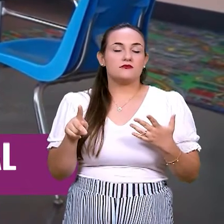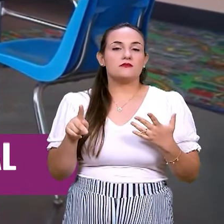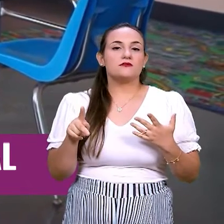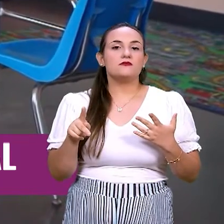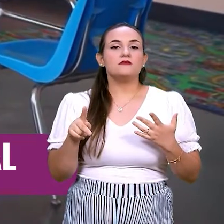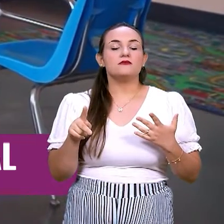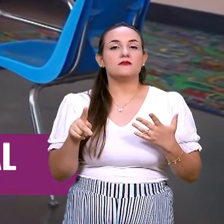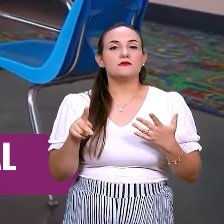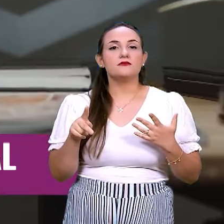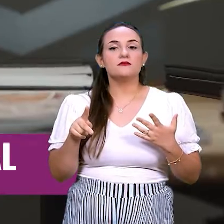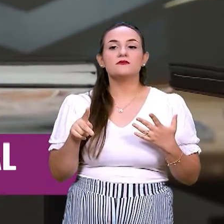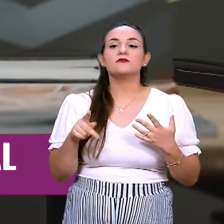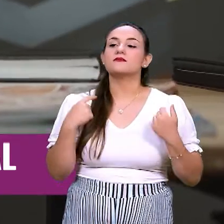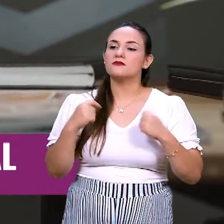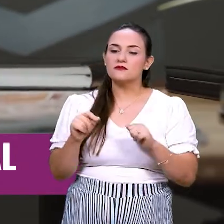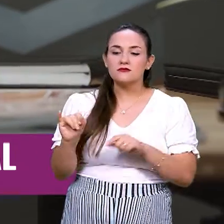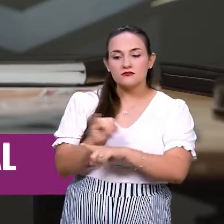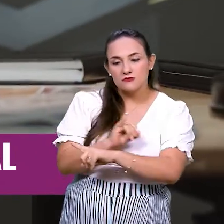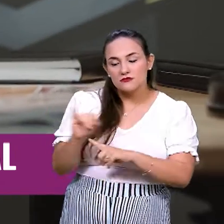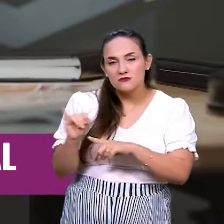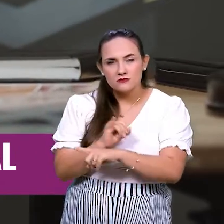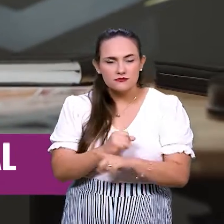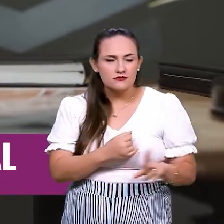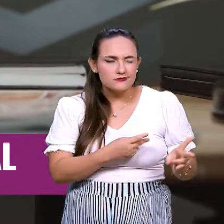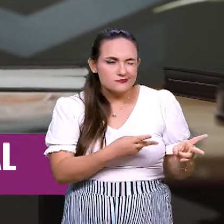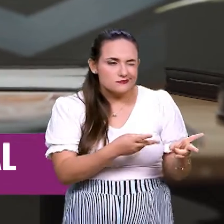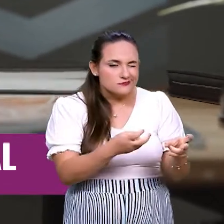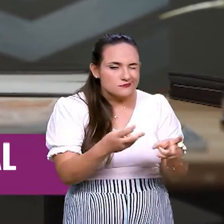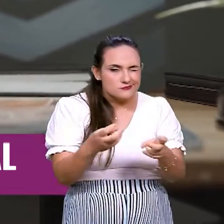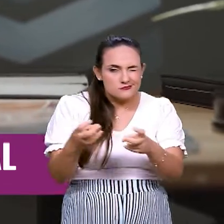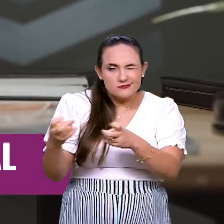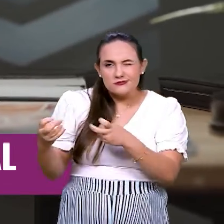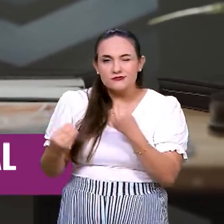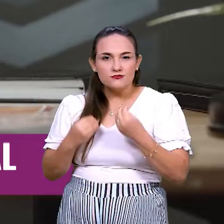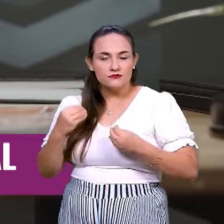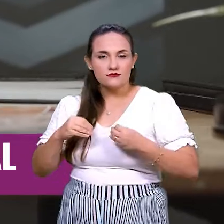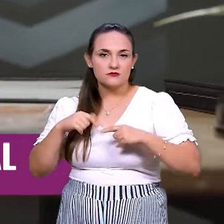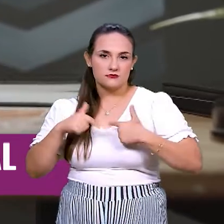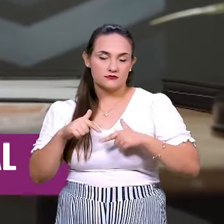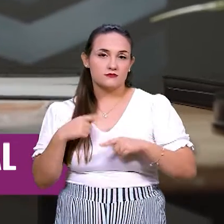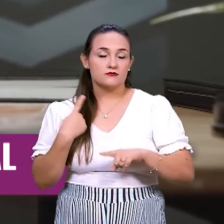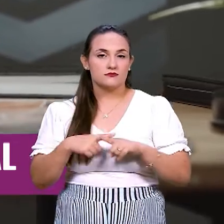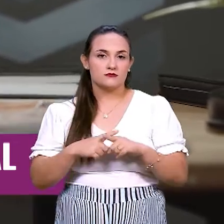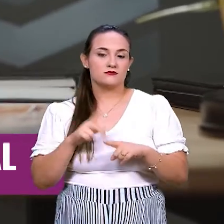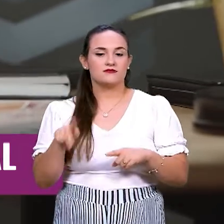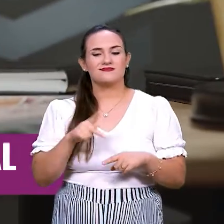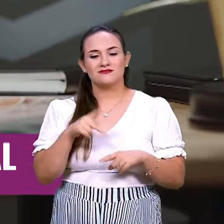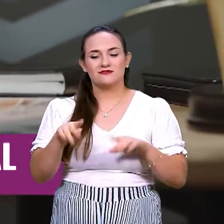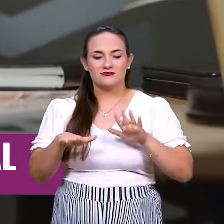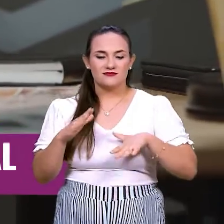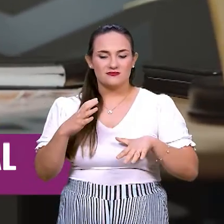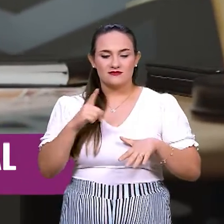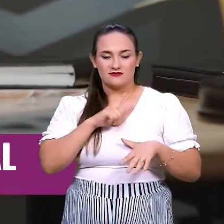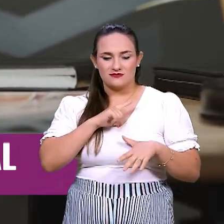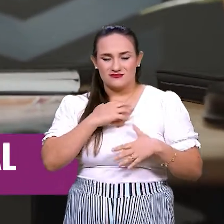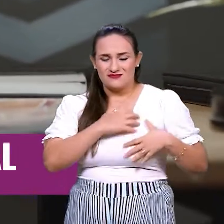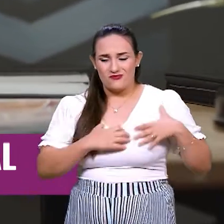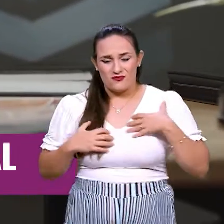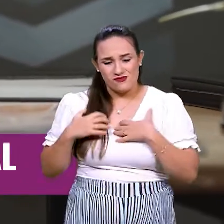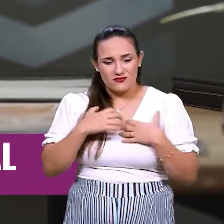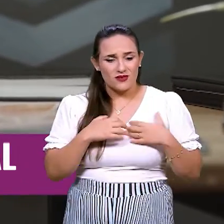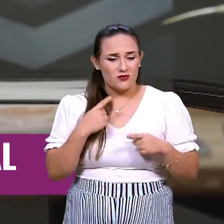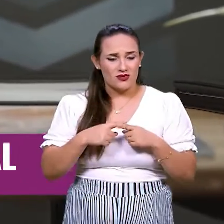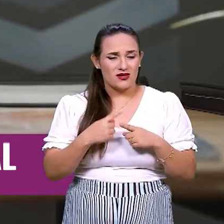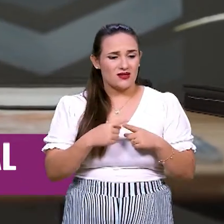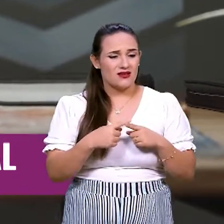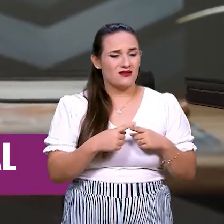estar capacitado, né, ter essas ferramentas de identificar as situações e saber como atuar, porque também o professor se sente muitas vezes angustiado, porque ele consegue